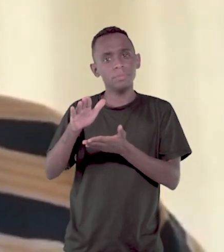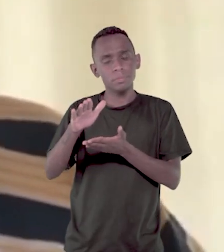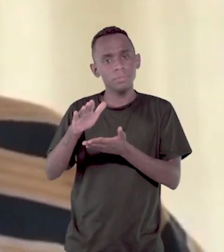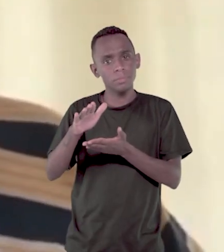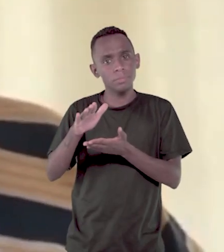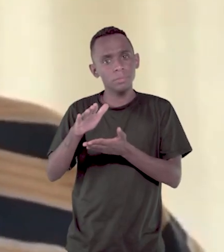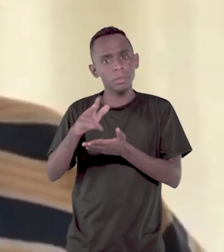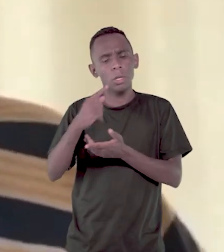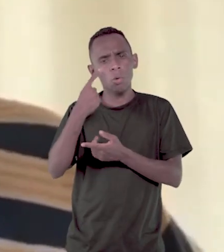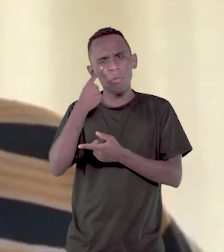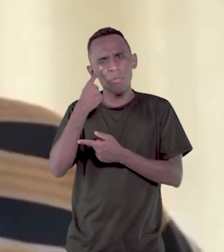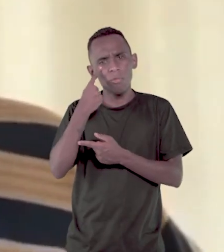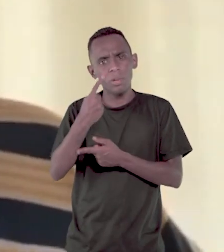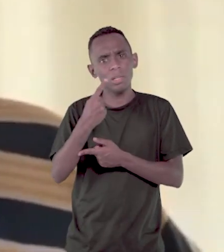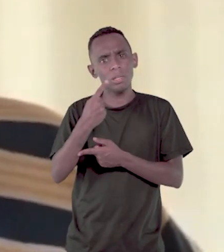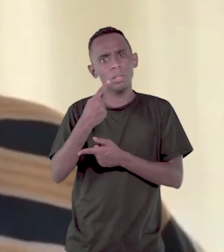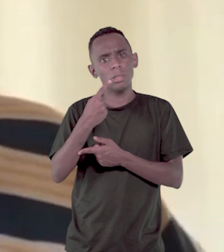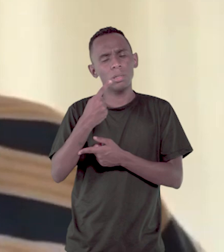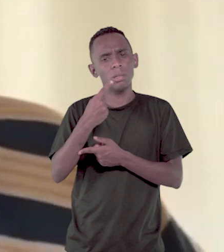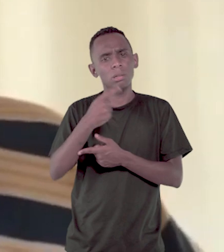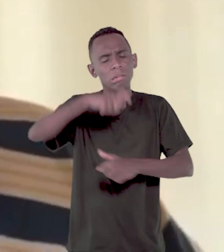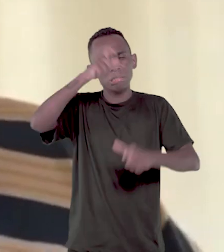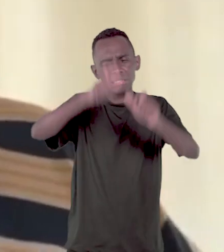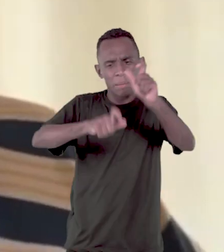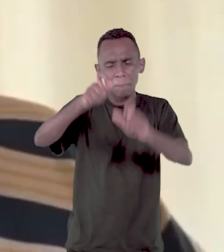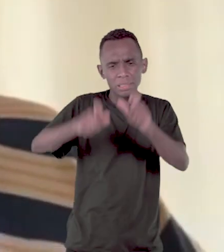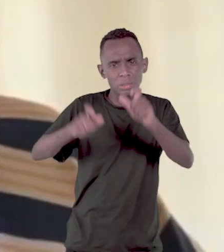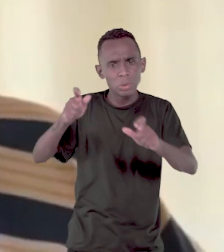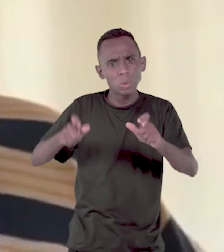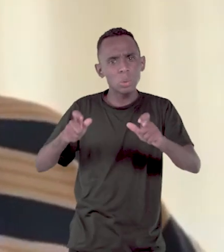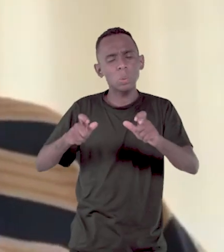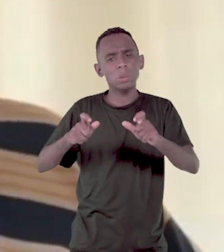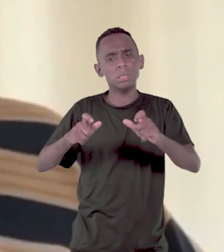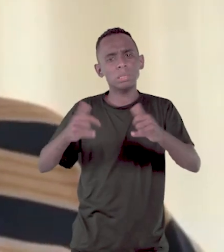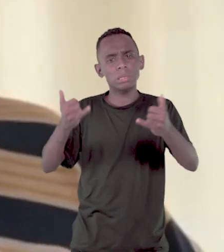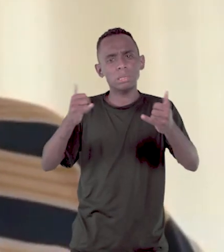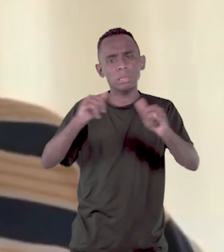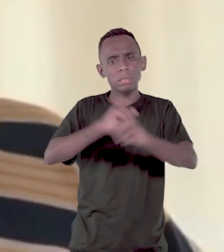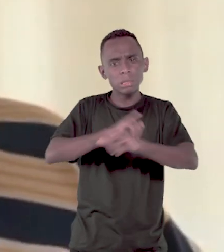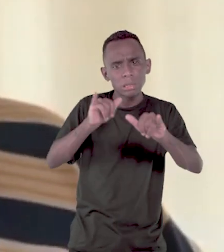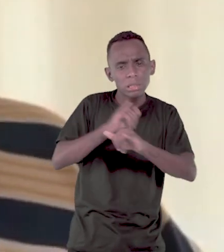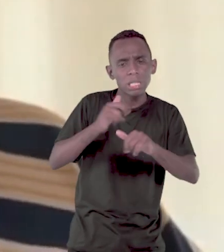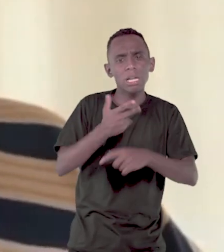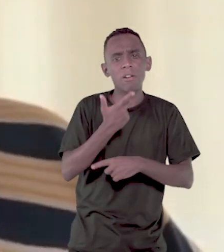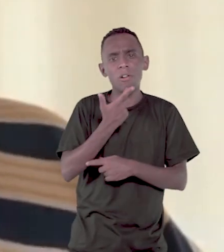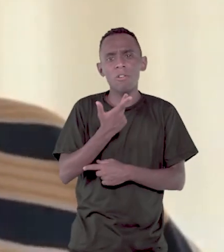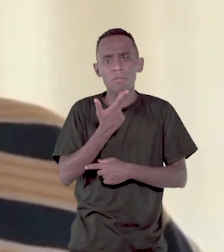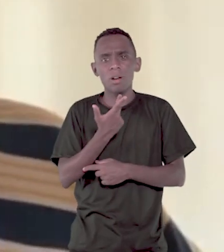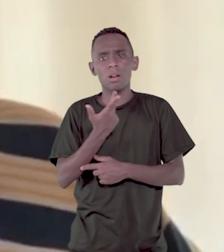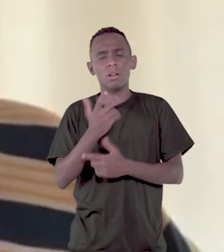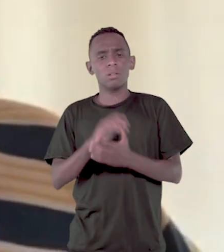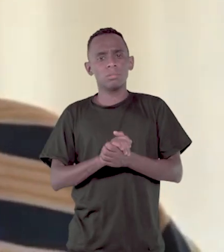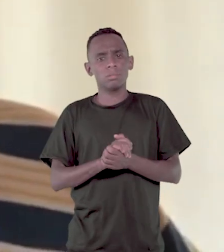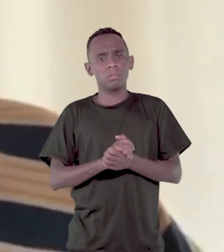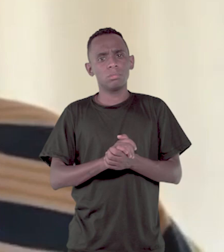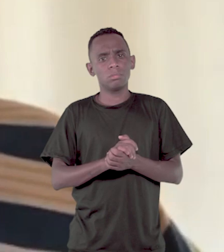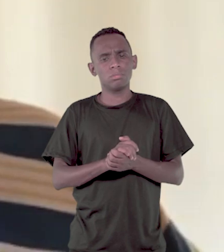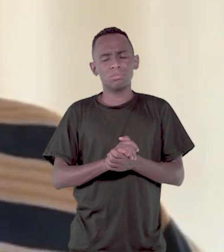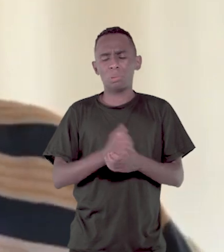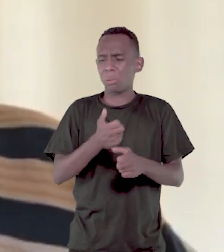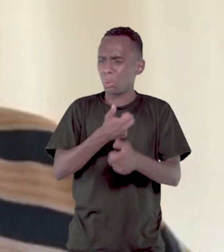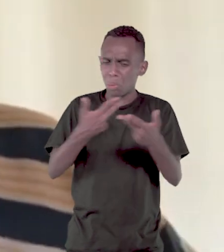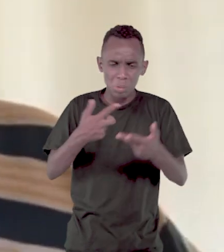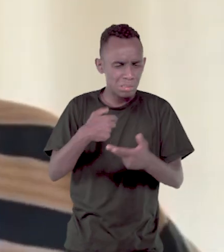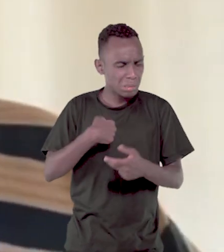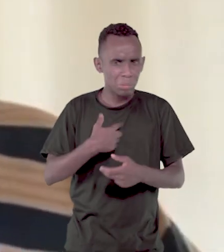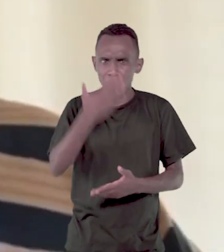frente aquela quantidade de pessoas dizendo, falando, e em nome de coisas assim,